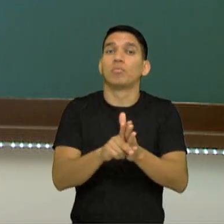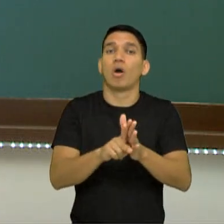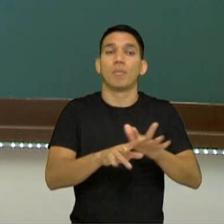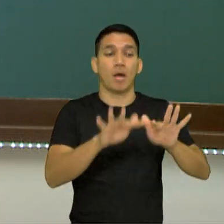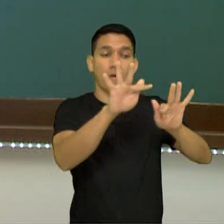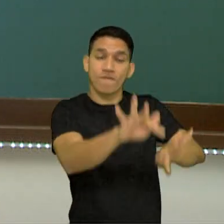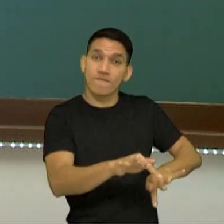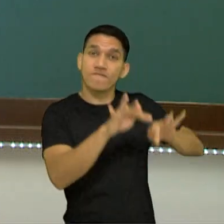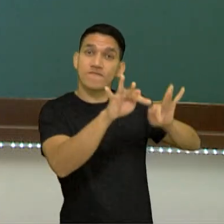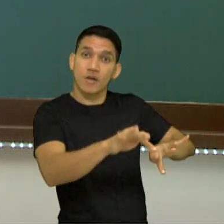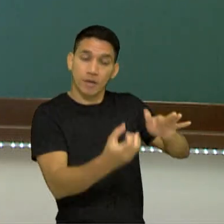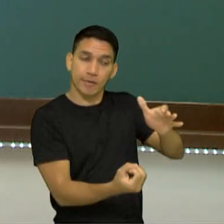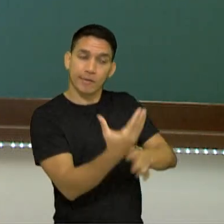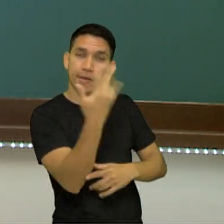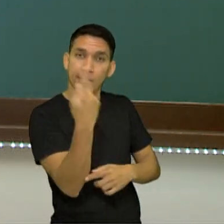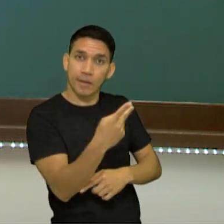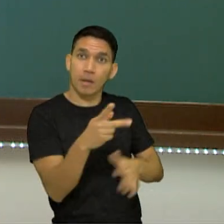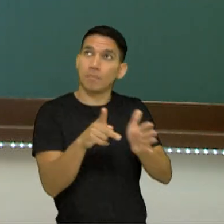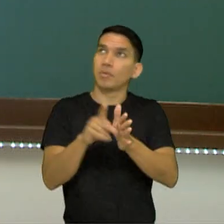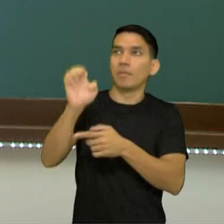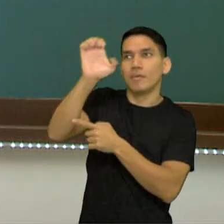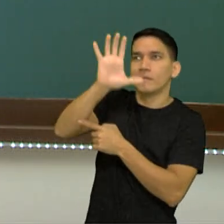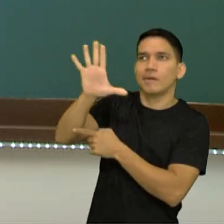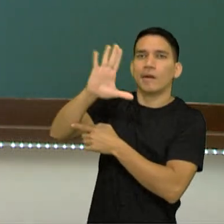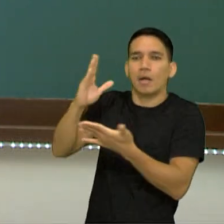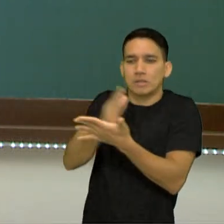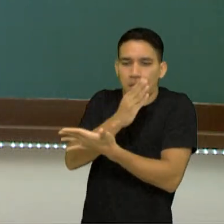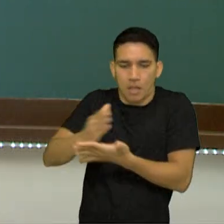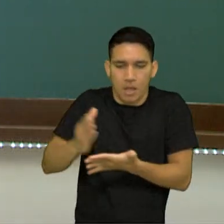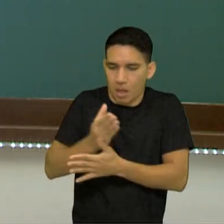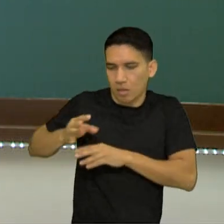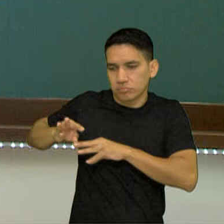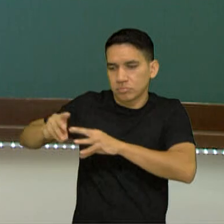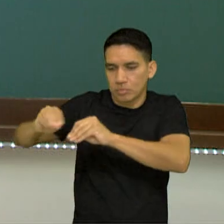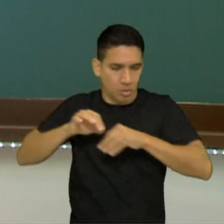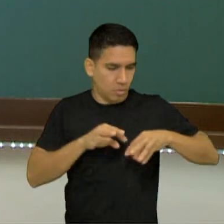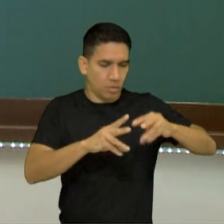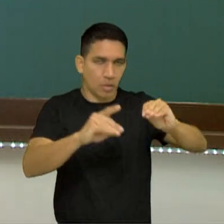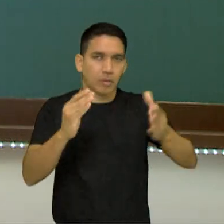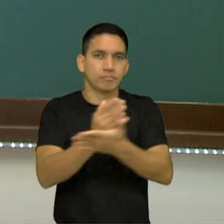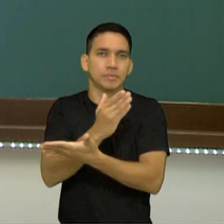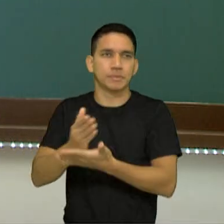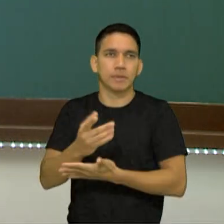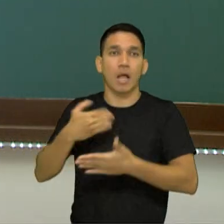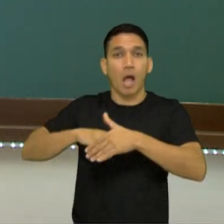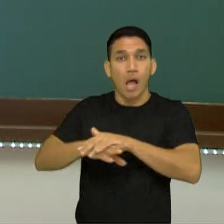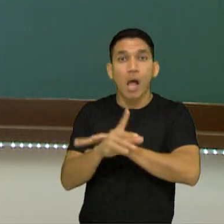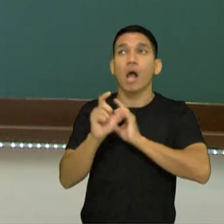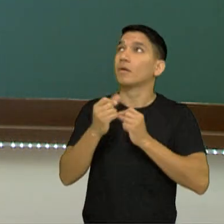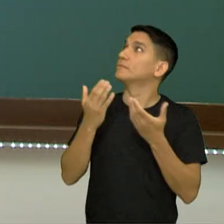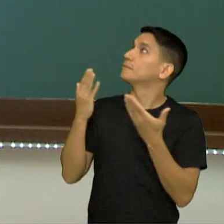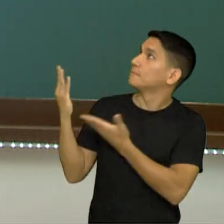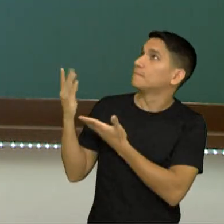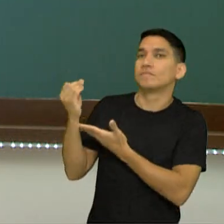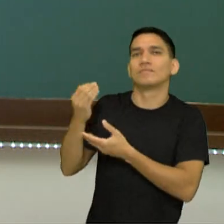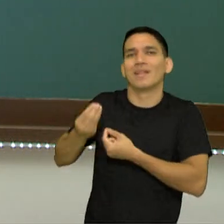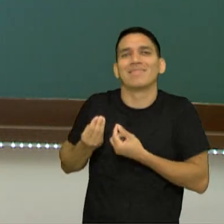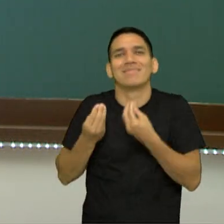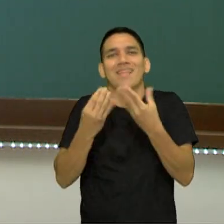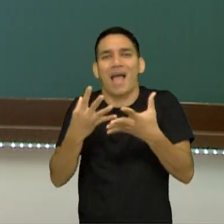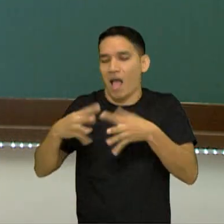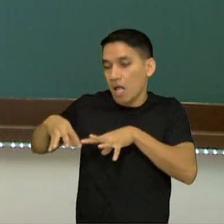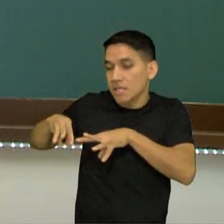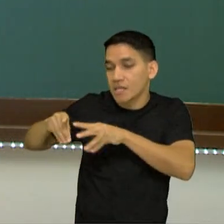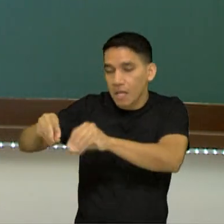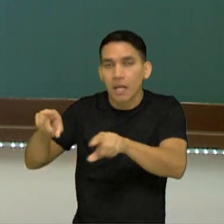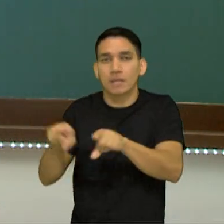feudalização da Europa, né, nessa divisão territorial da Europa. Esse costume aqui, né, de doar terras